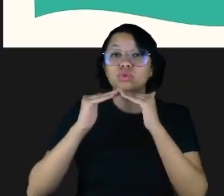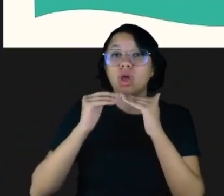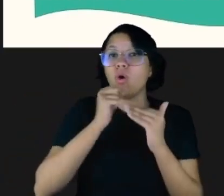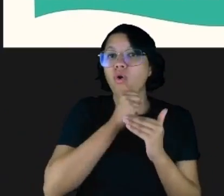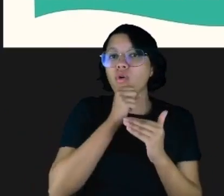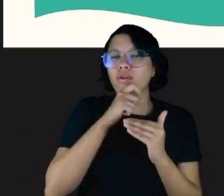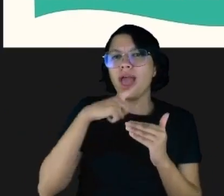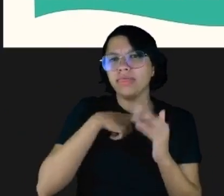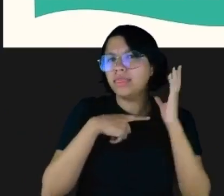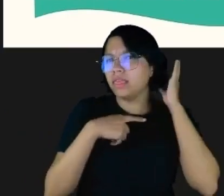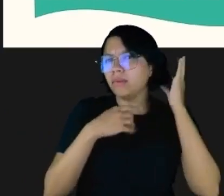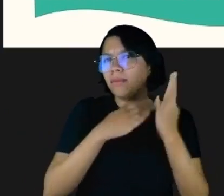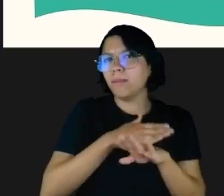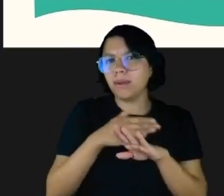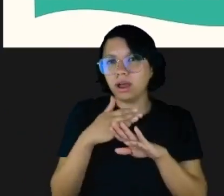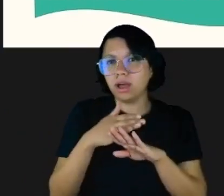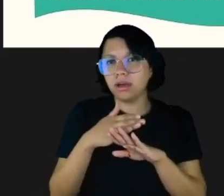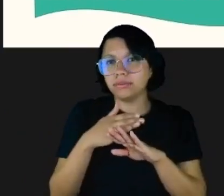cabelo branco?